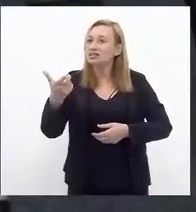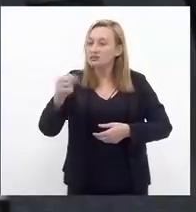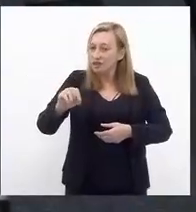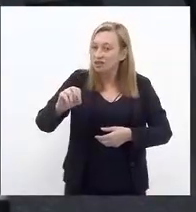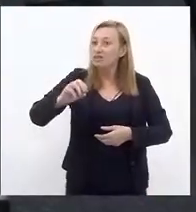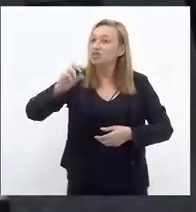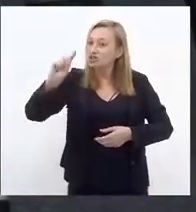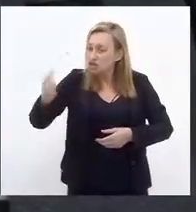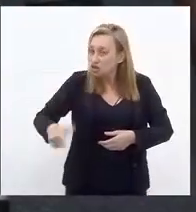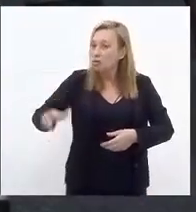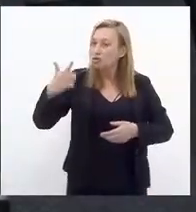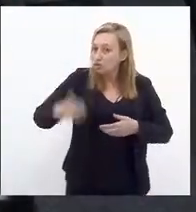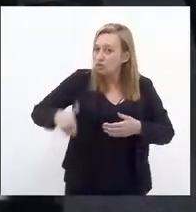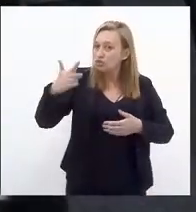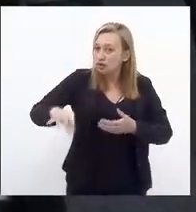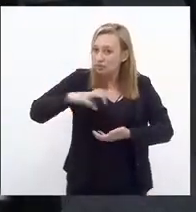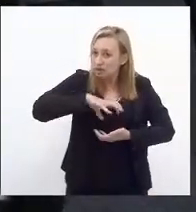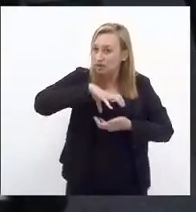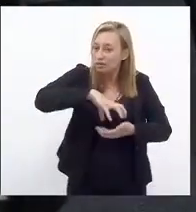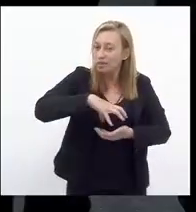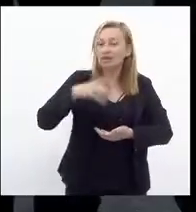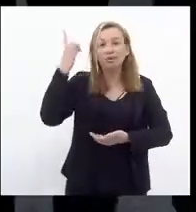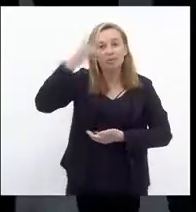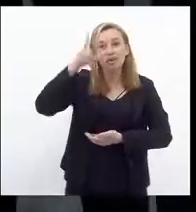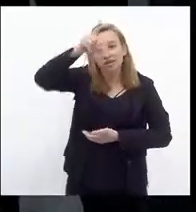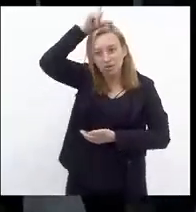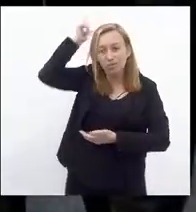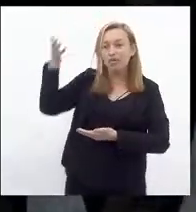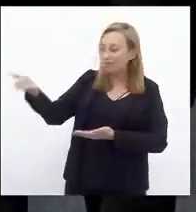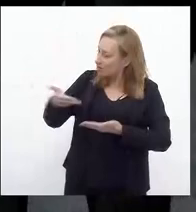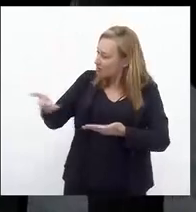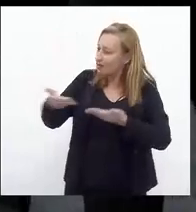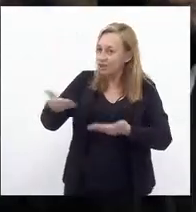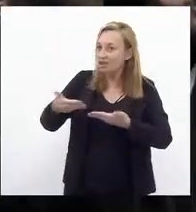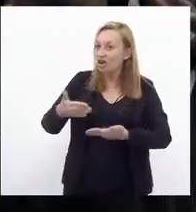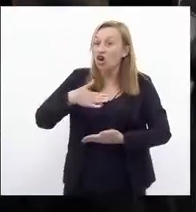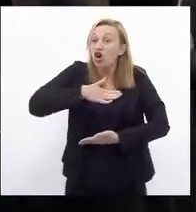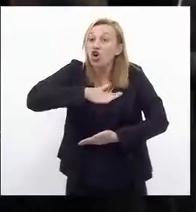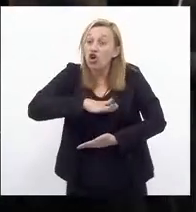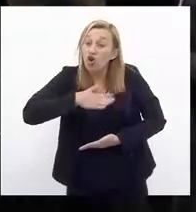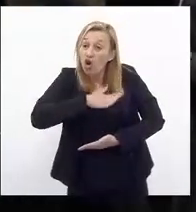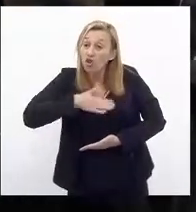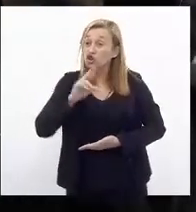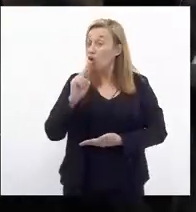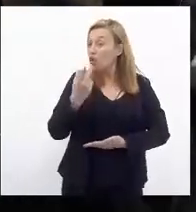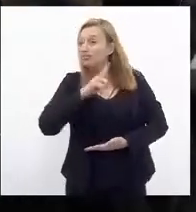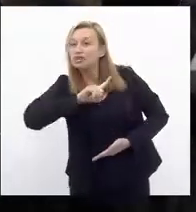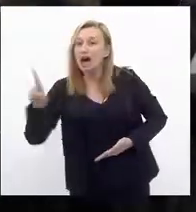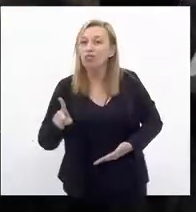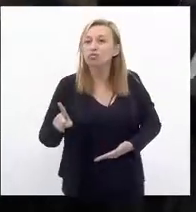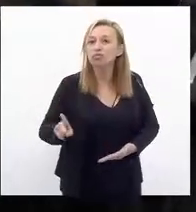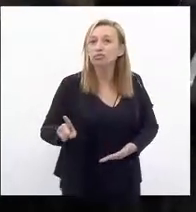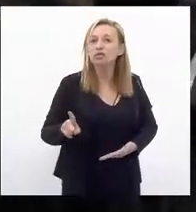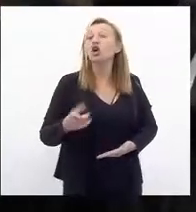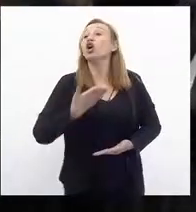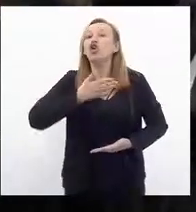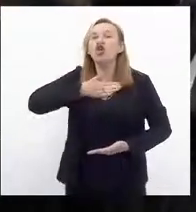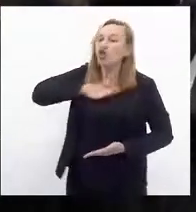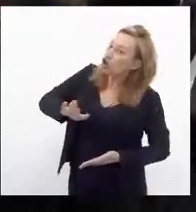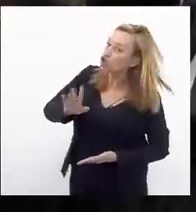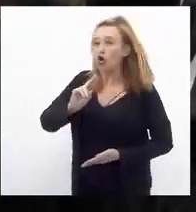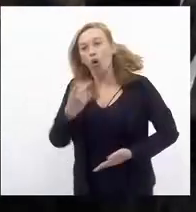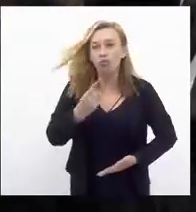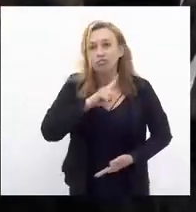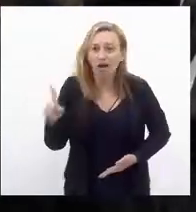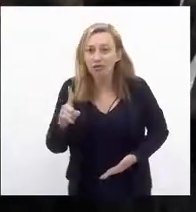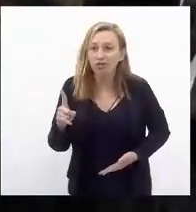chamando o nosso de Campo Deputado nos Qual foi gosto de você excelência ou não gosto de você